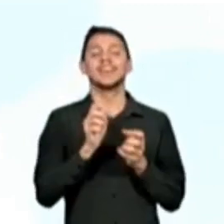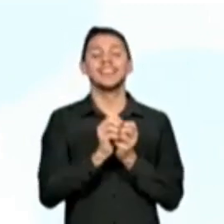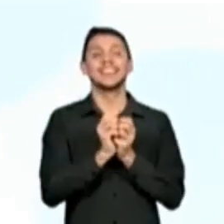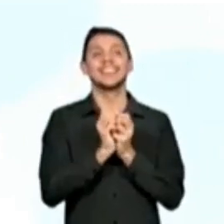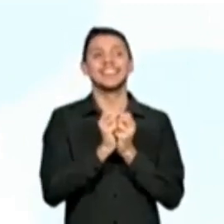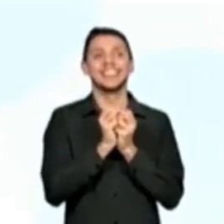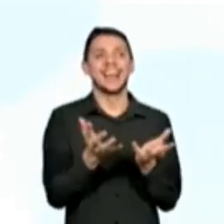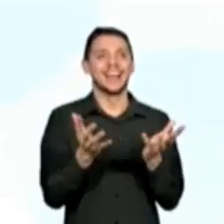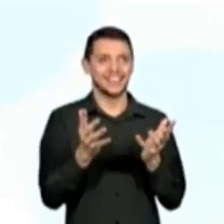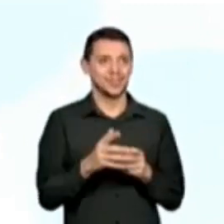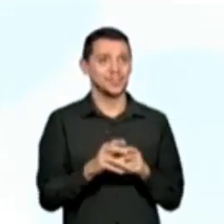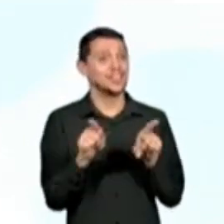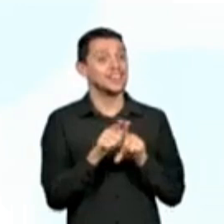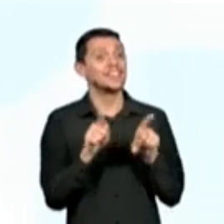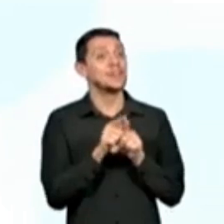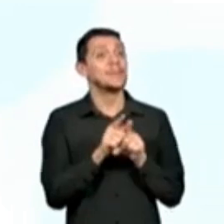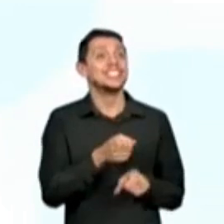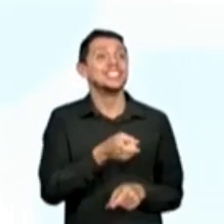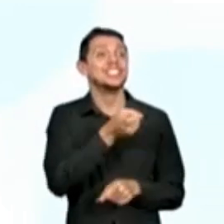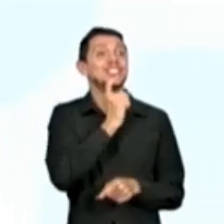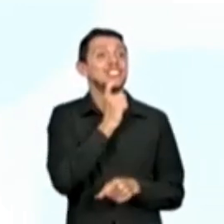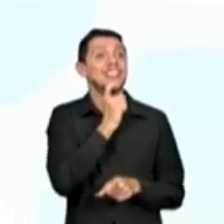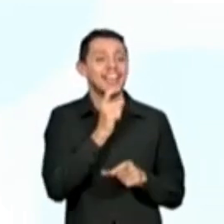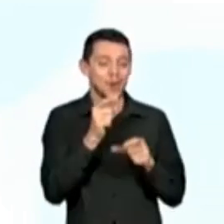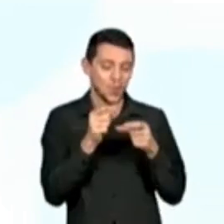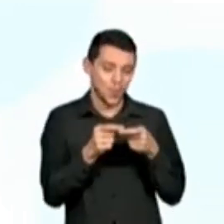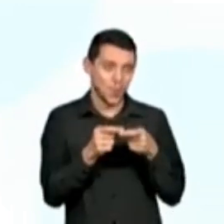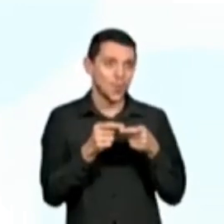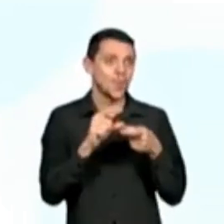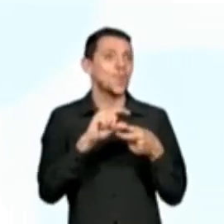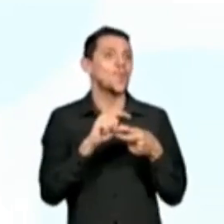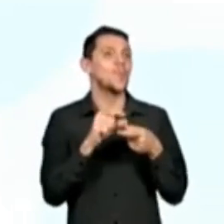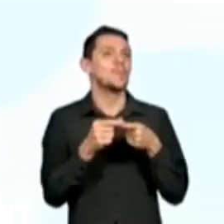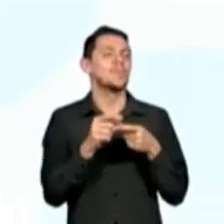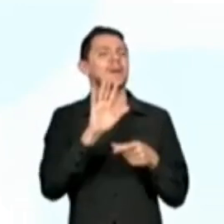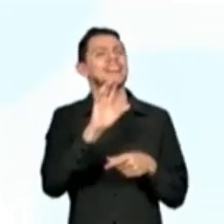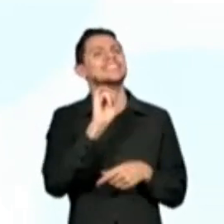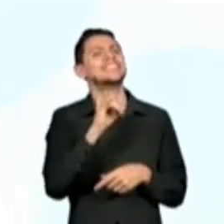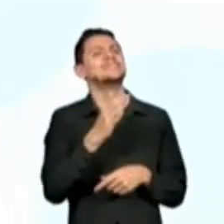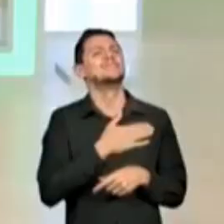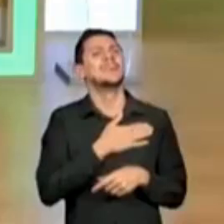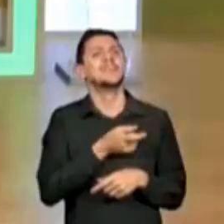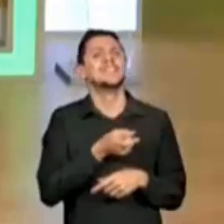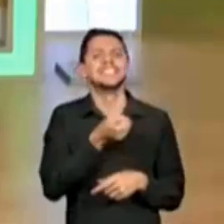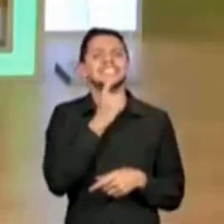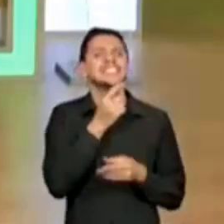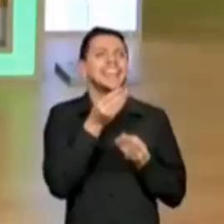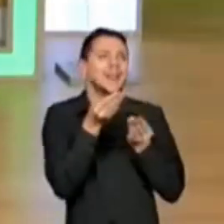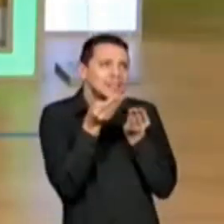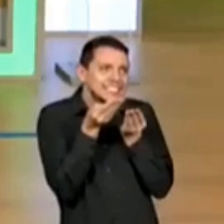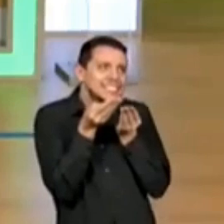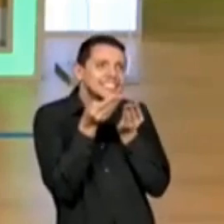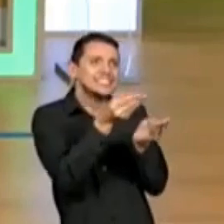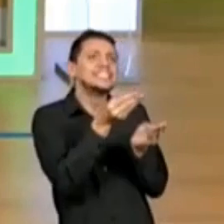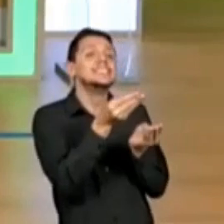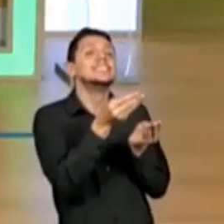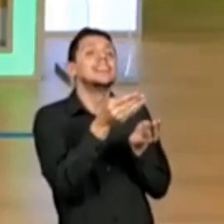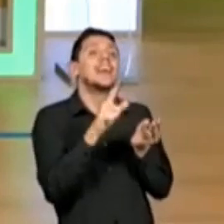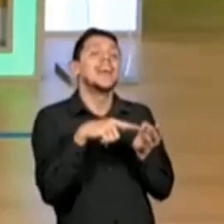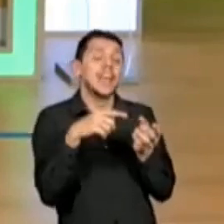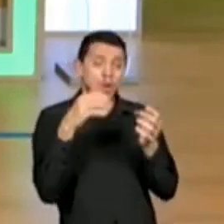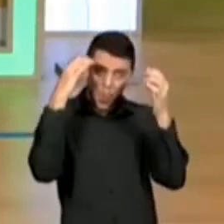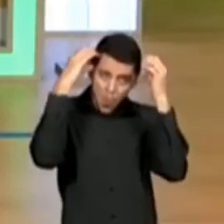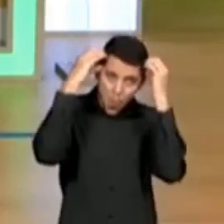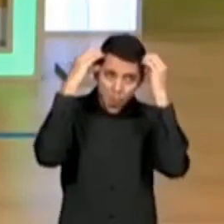gelo. Verdade. Muito bem. Mas se minha forminha de gelo for Tem algumas forminhas... de ursinho, aí não vai